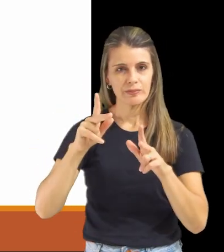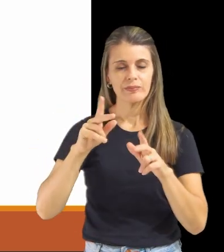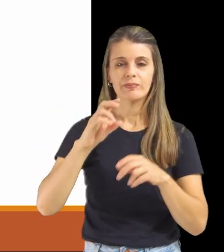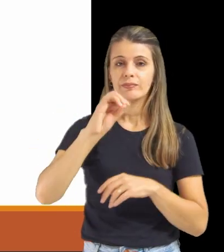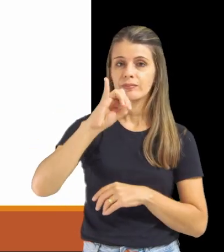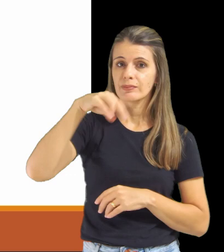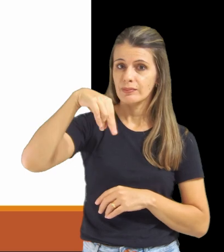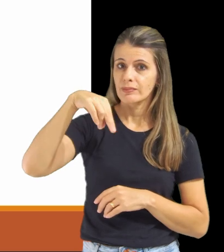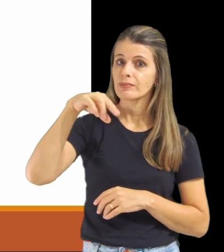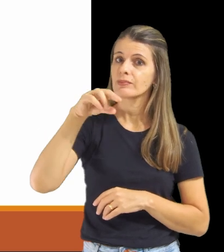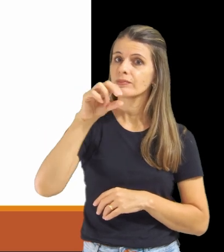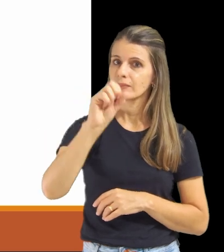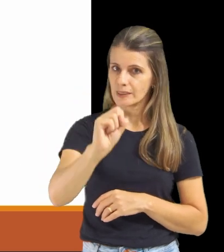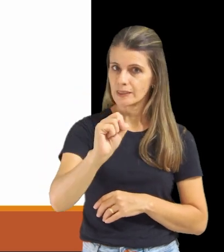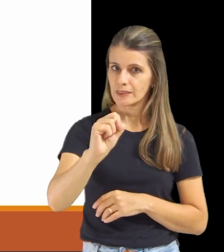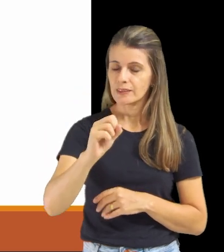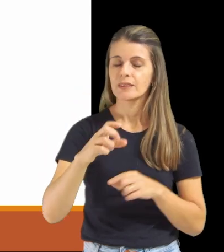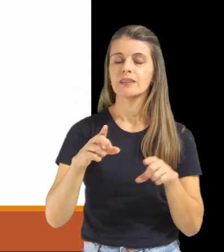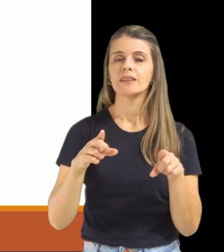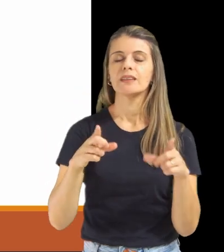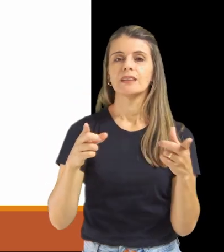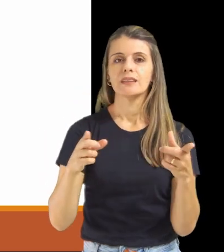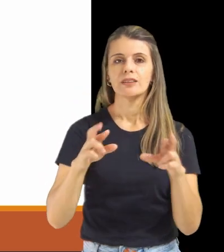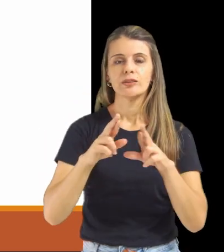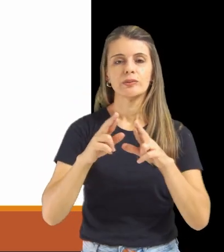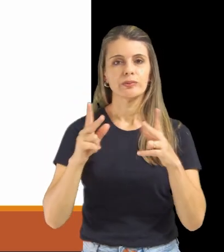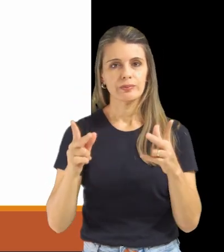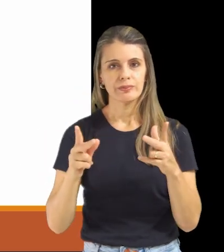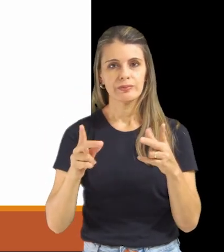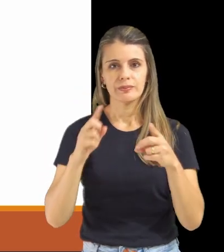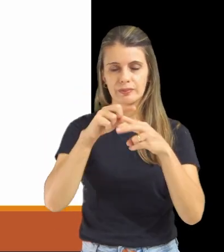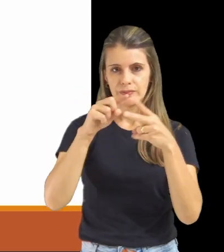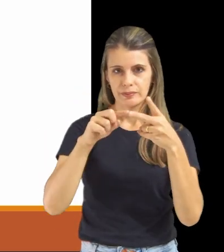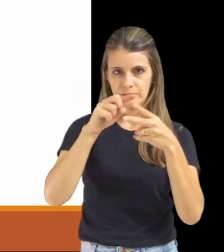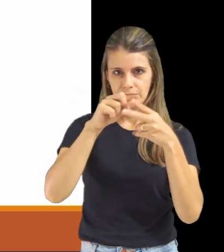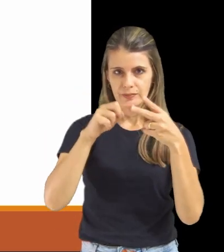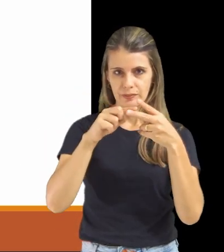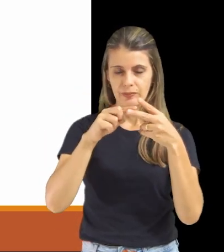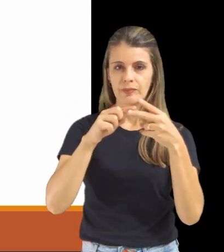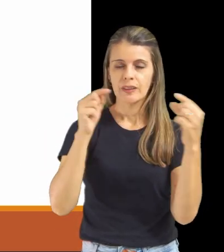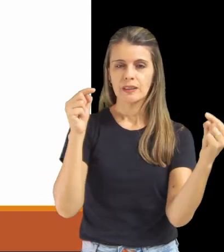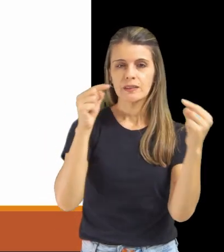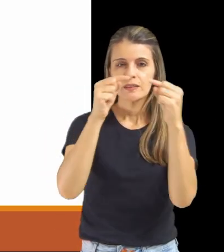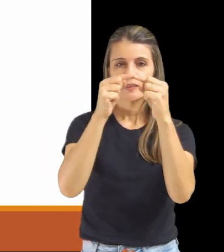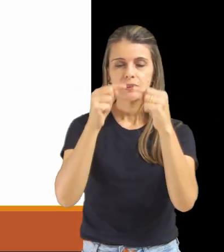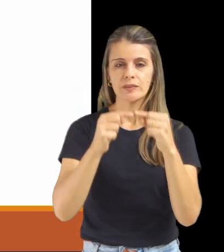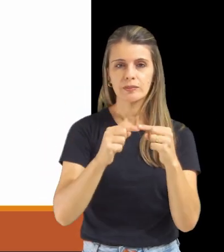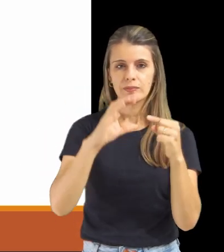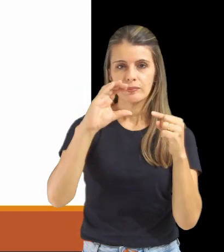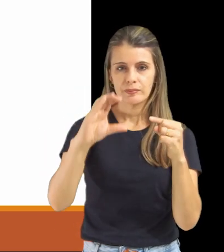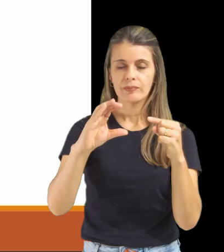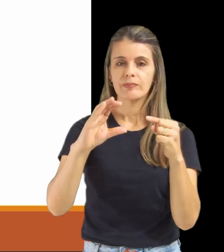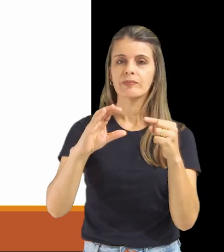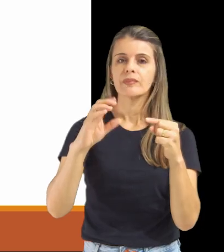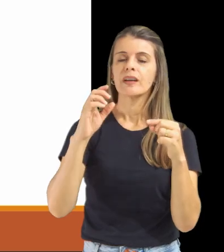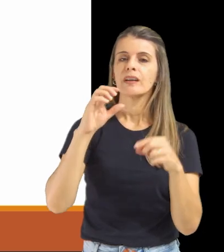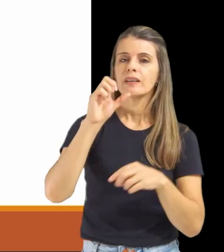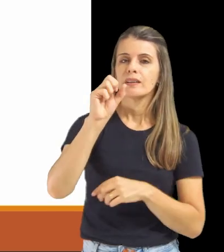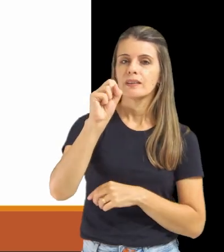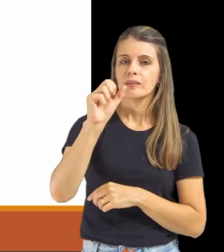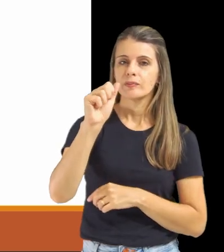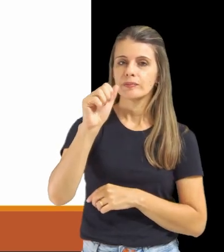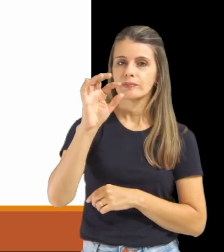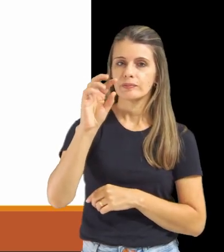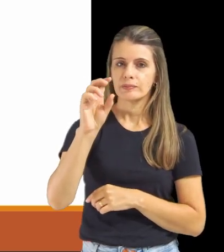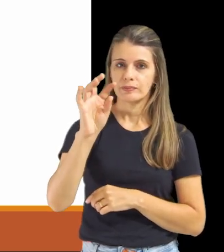as gorduras insaturadas, né, eu tenho duplas ligações entre os carbonos, e as saturadas são